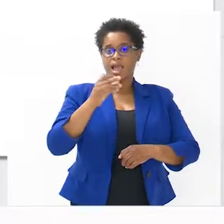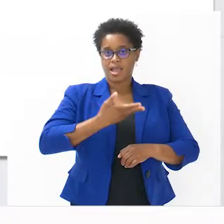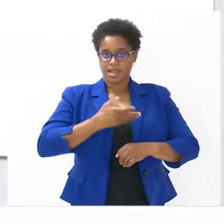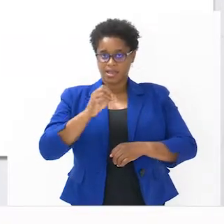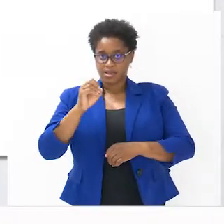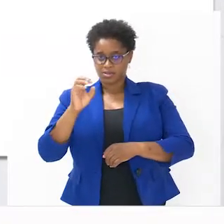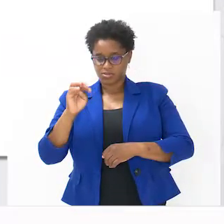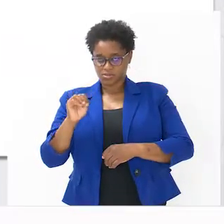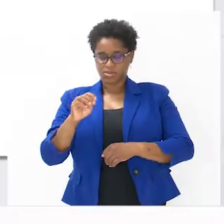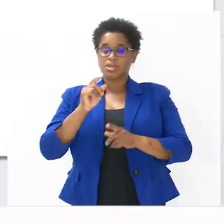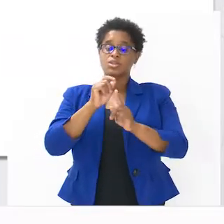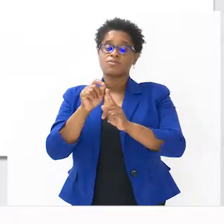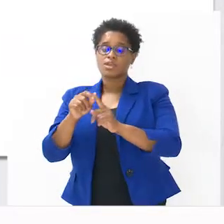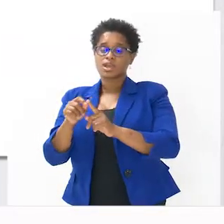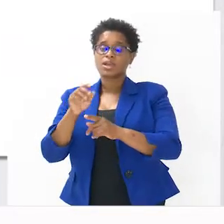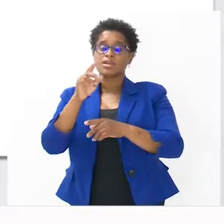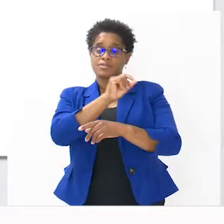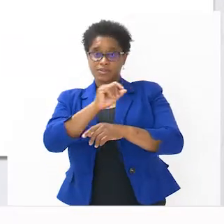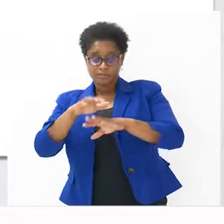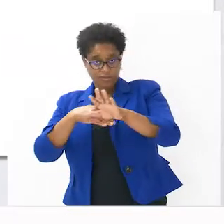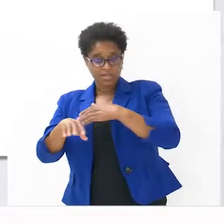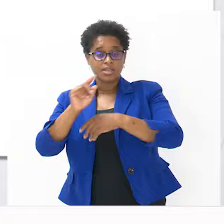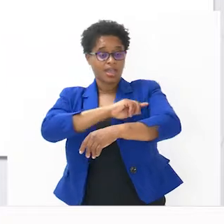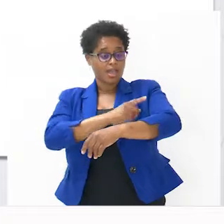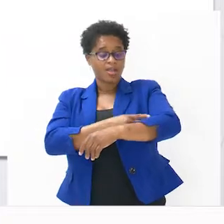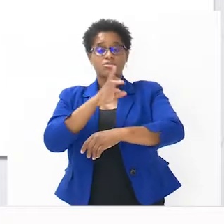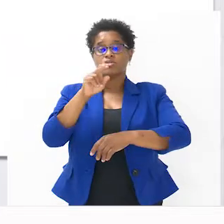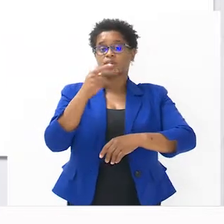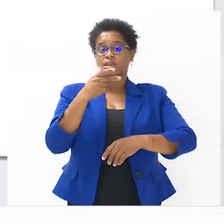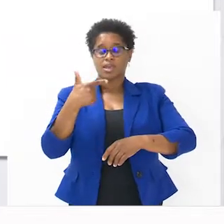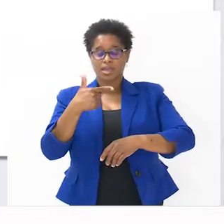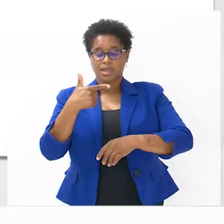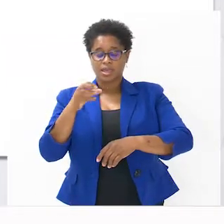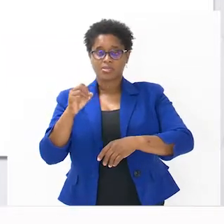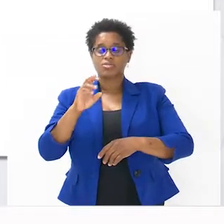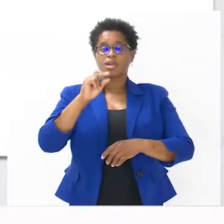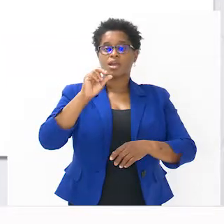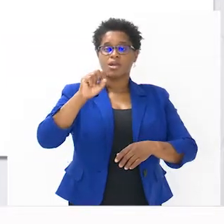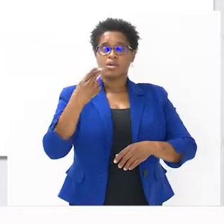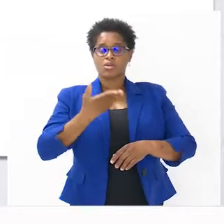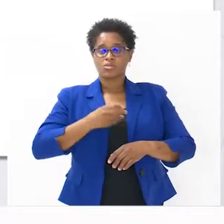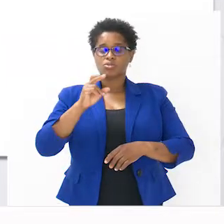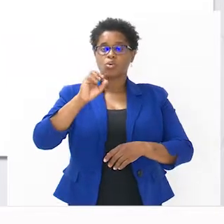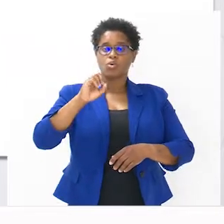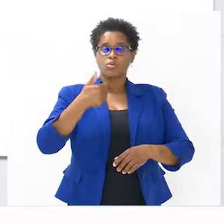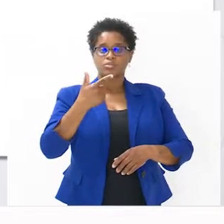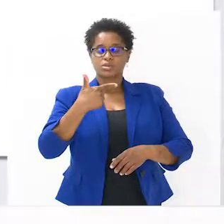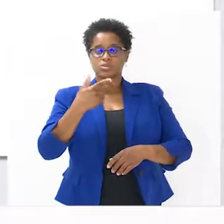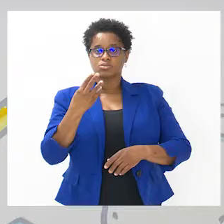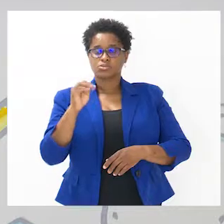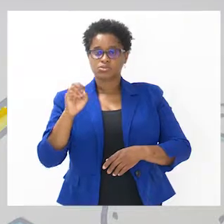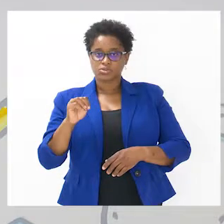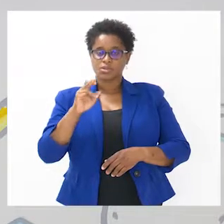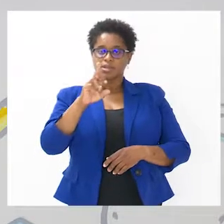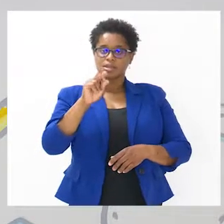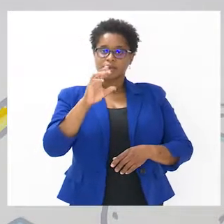lados. Identificar e traçar ângulos retos, agudos, obtusos e rasos.